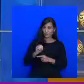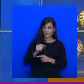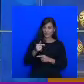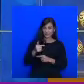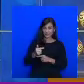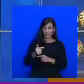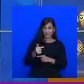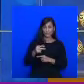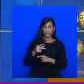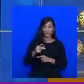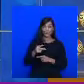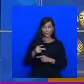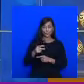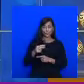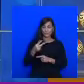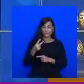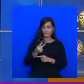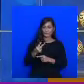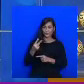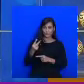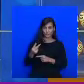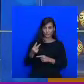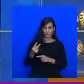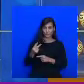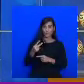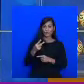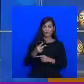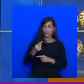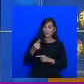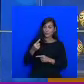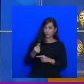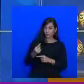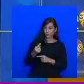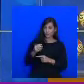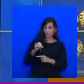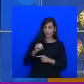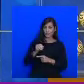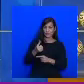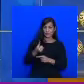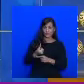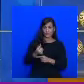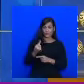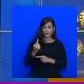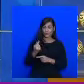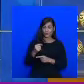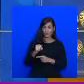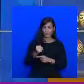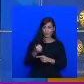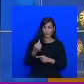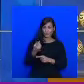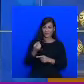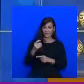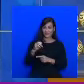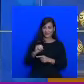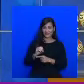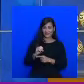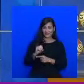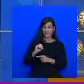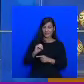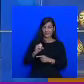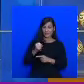07, 12, 22, 21, 06, 18,